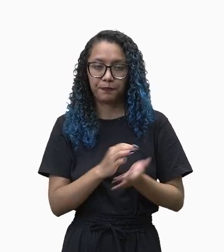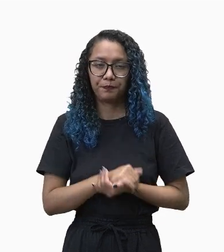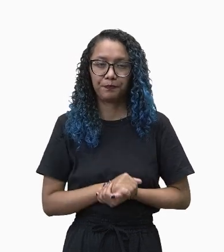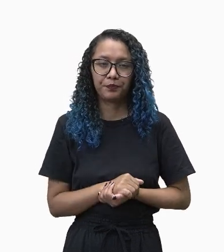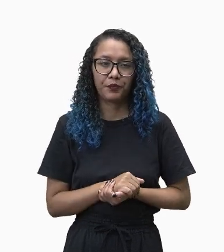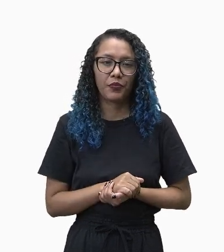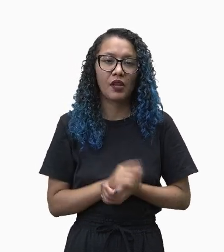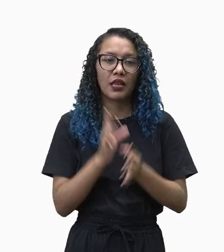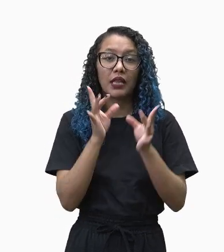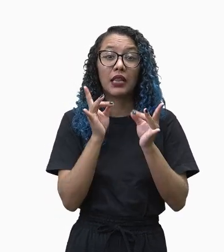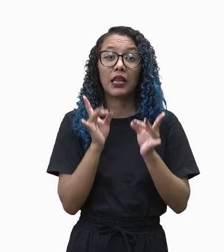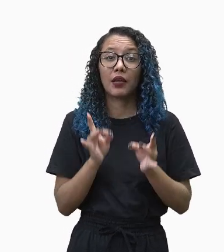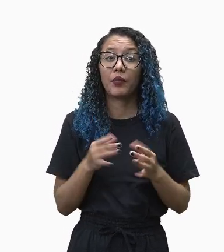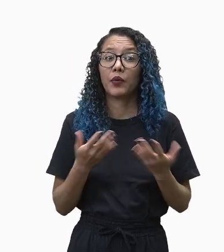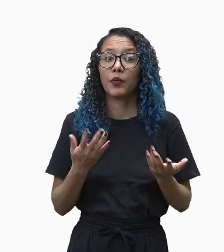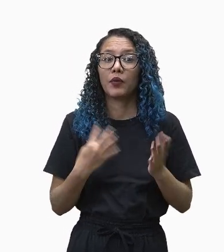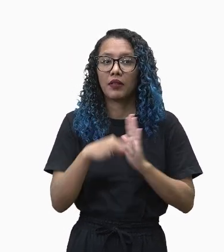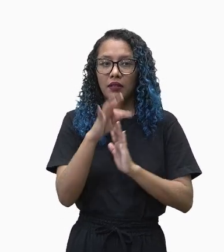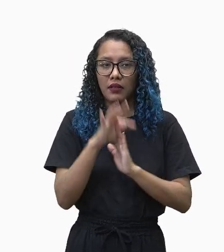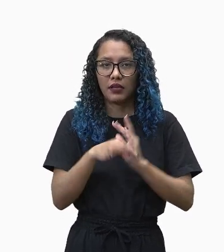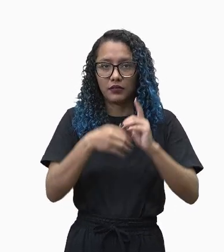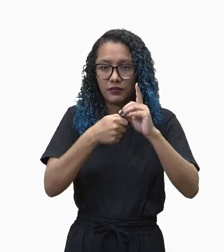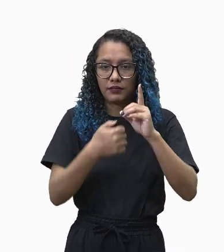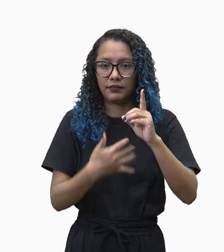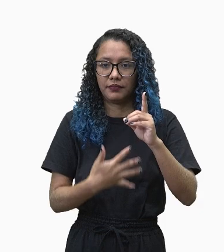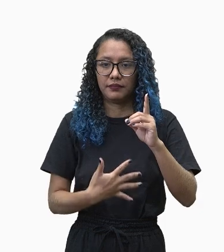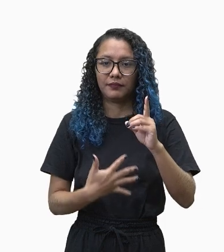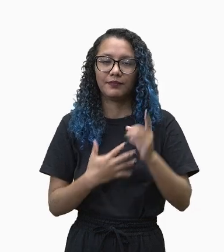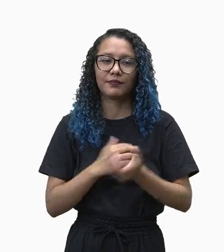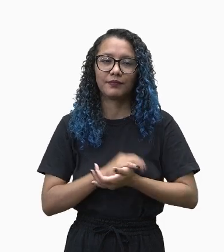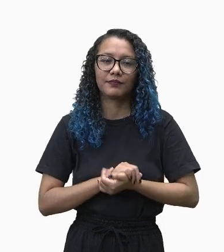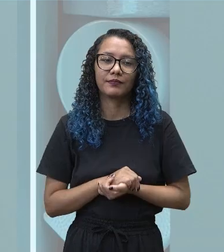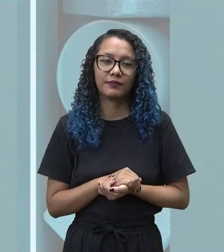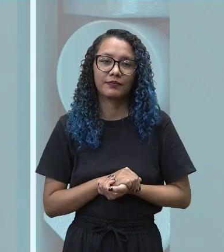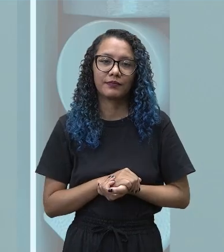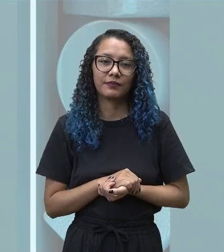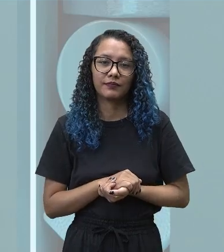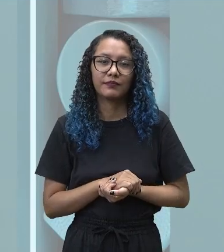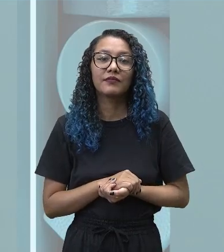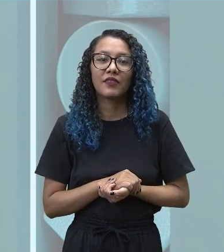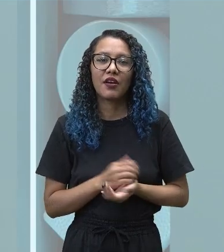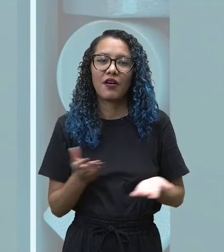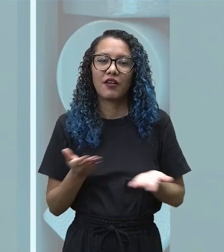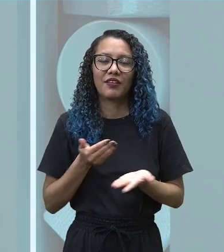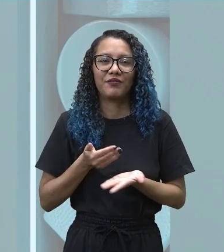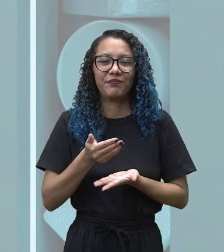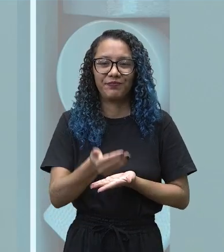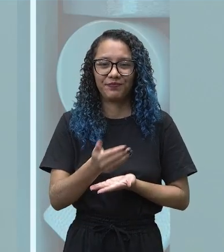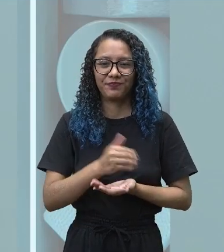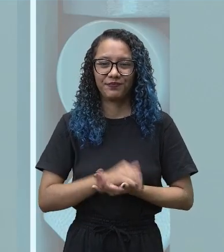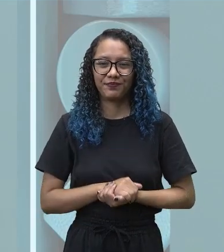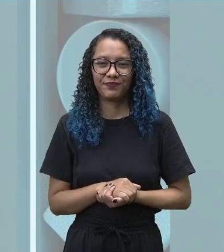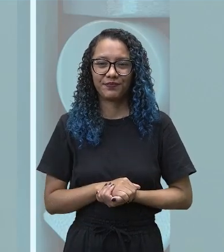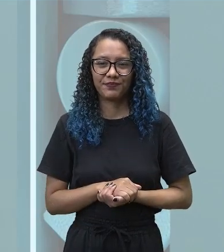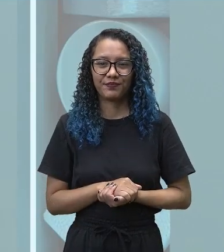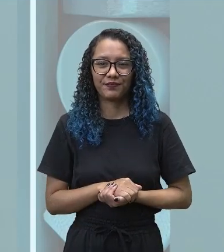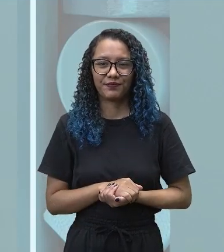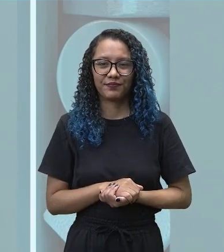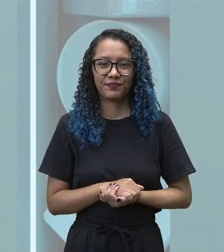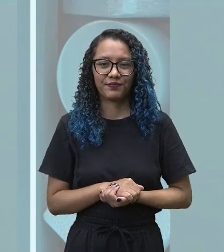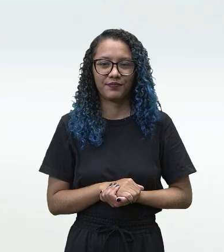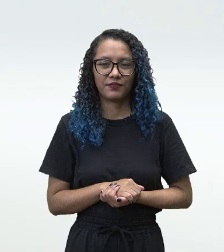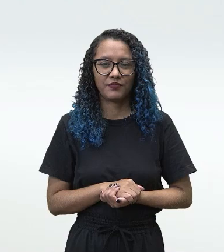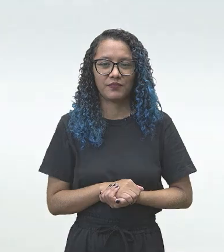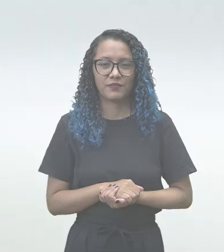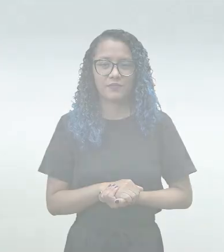textos. Detalhamento, texto descritivo. Então, vamos a estudar.